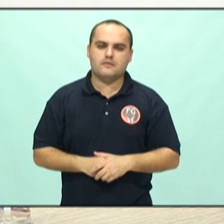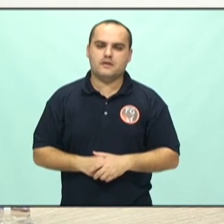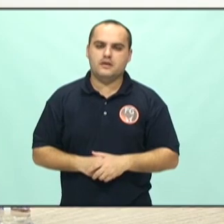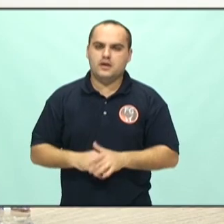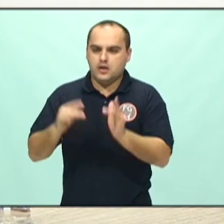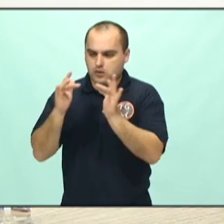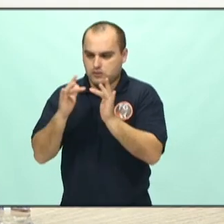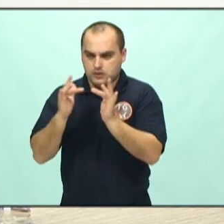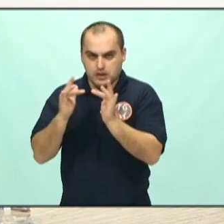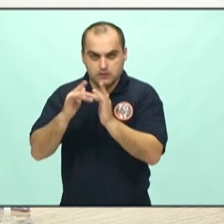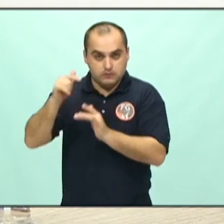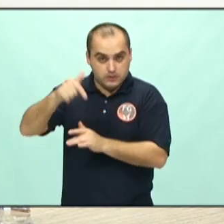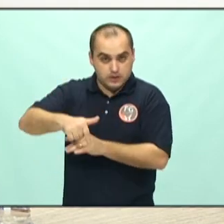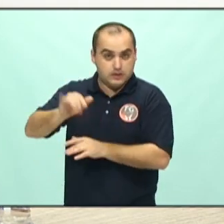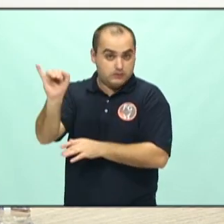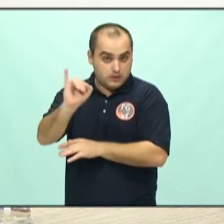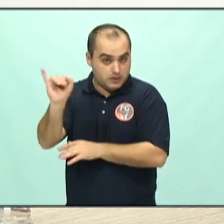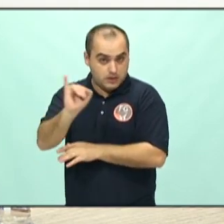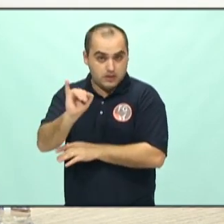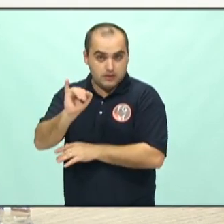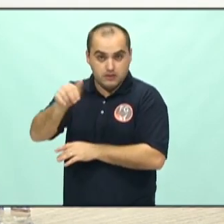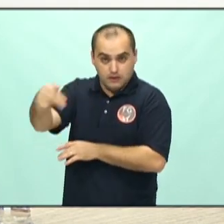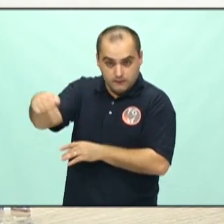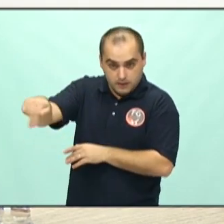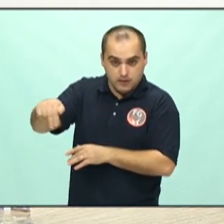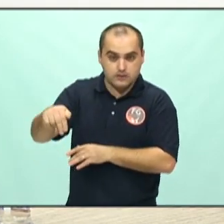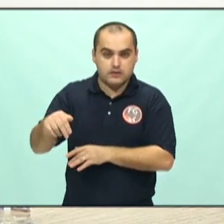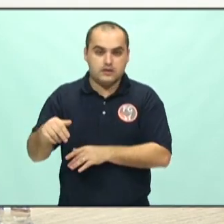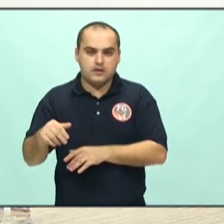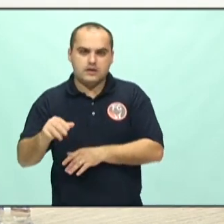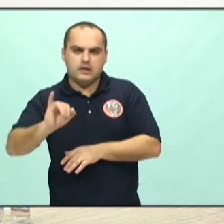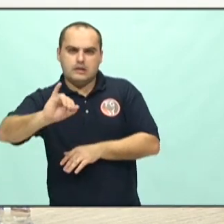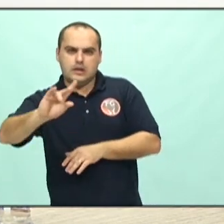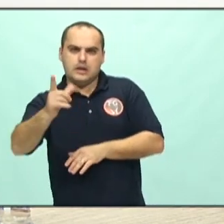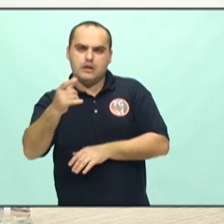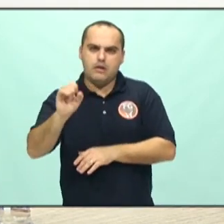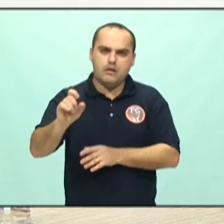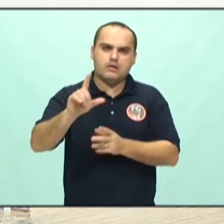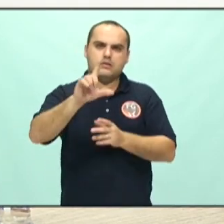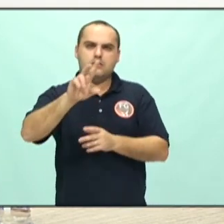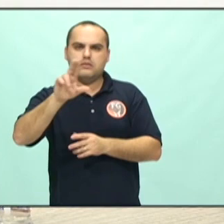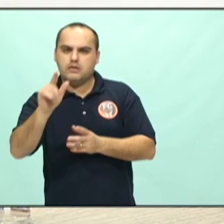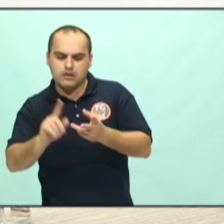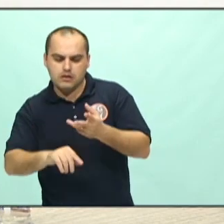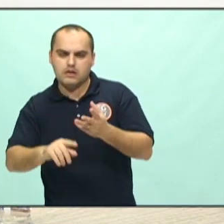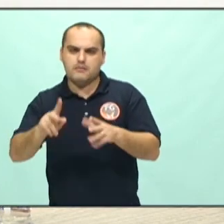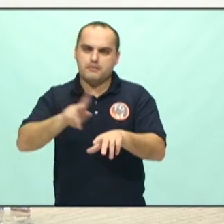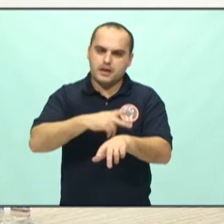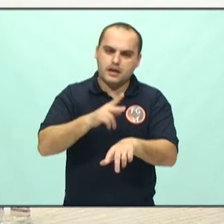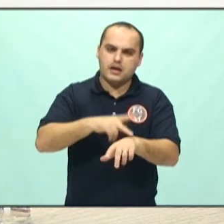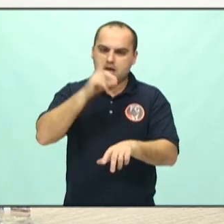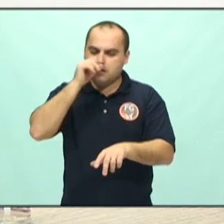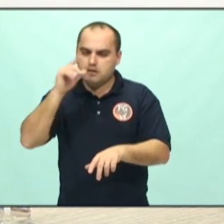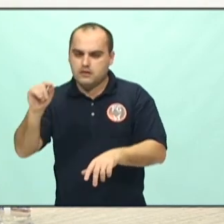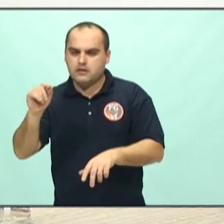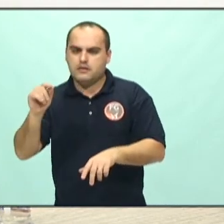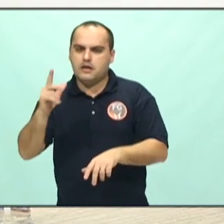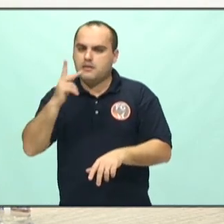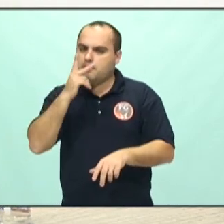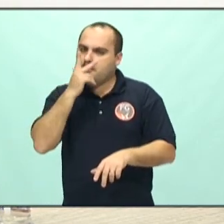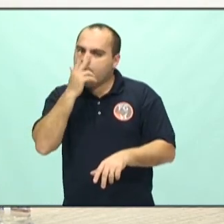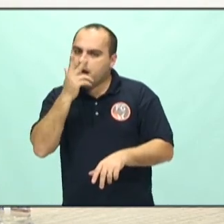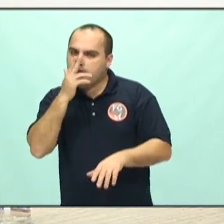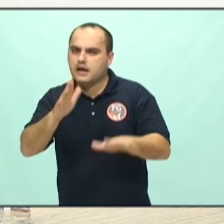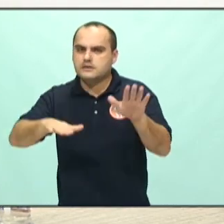com Itajaí, que é a cidade sede, Navegantes, daí as outras cidades, Ilhota, Luiz Alves, Penha, Balneário Pissarras, ficavam às vezes um